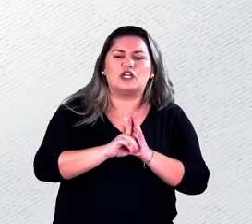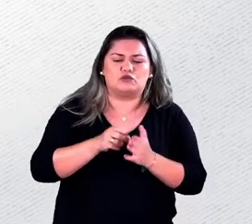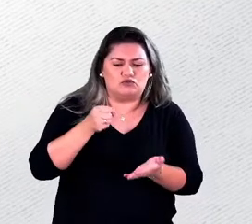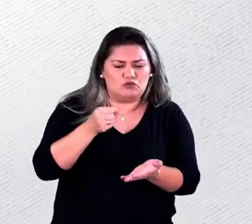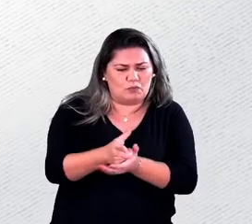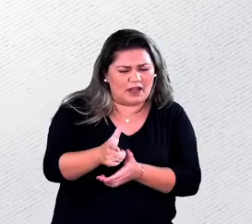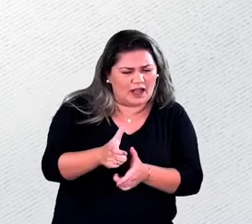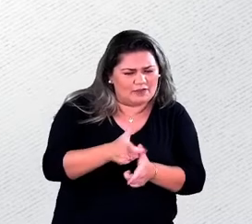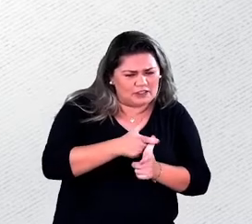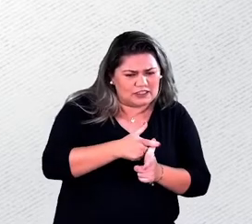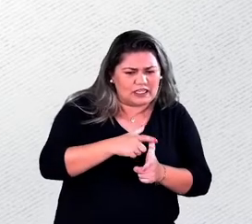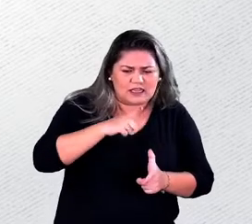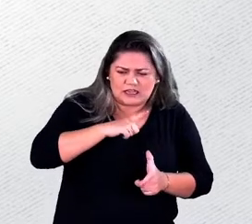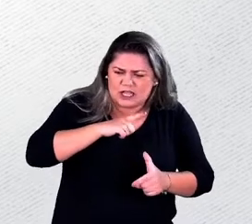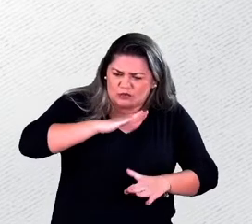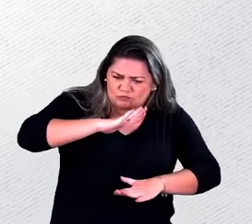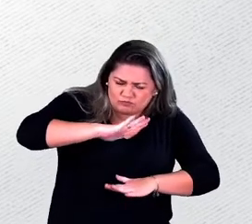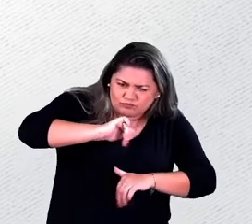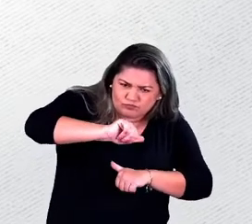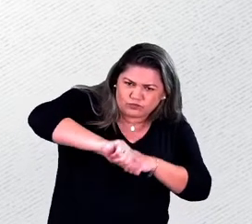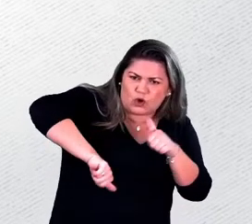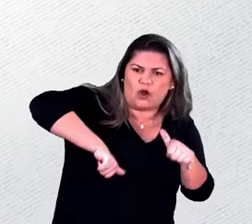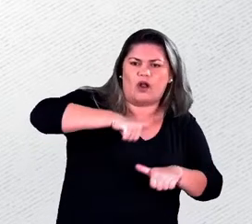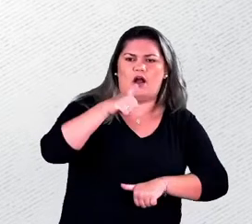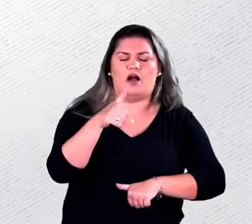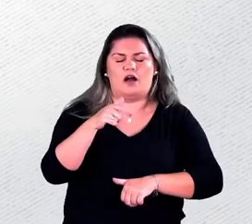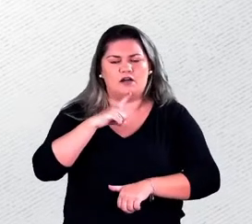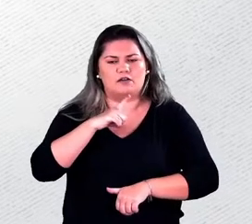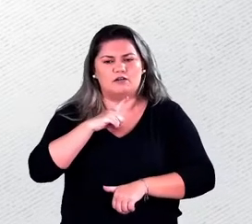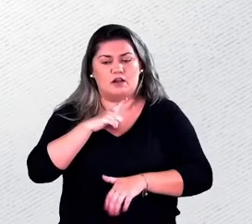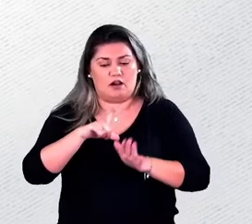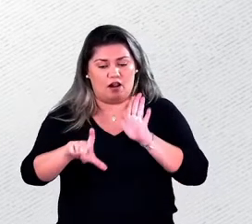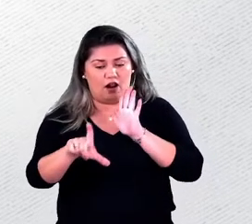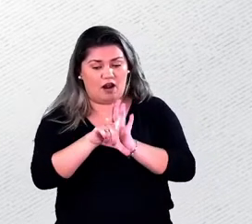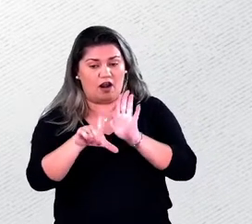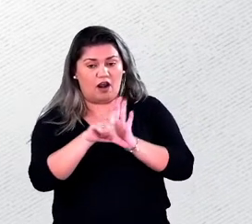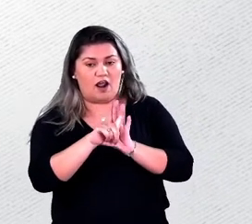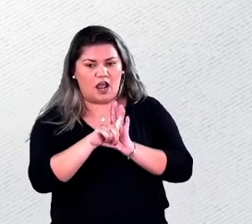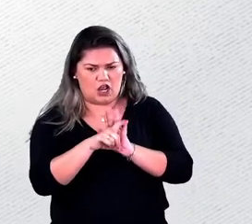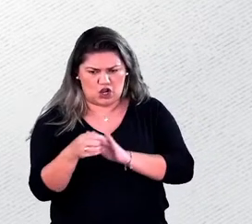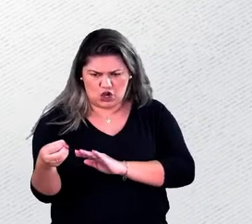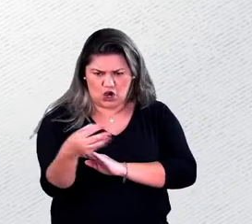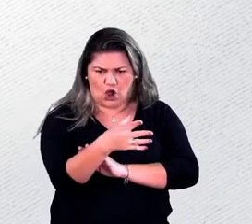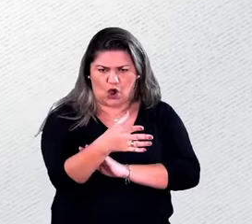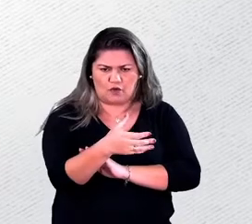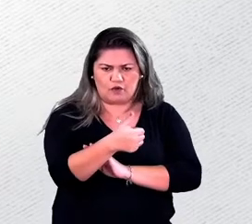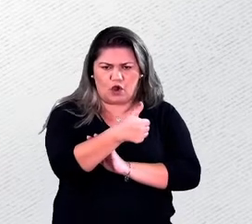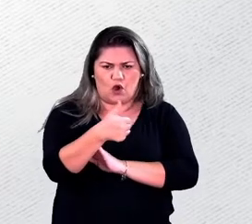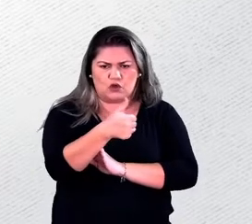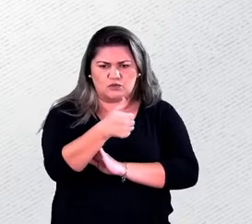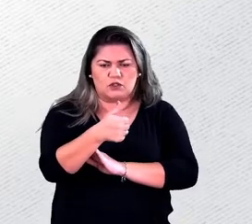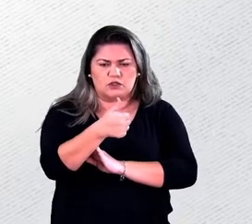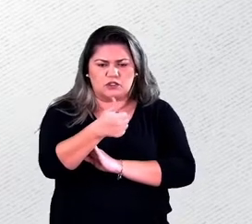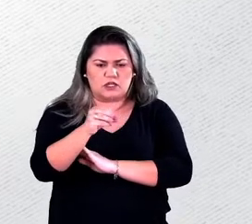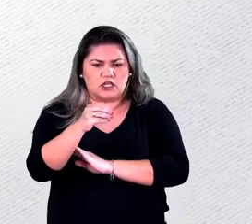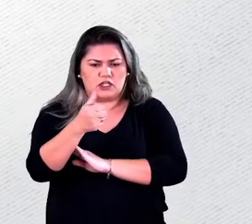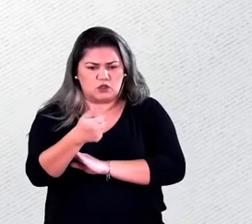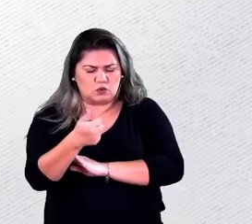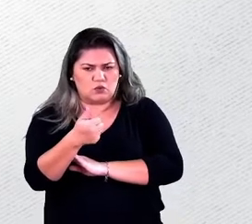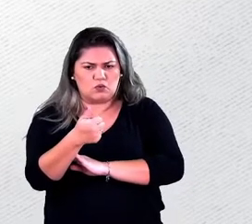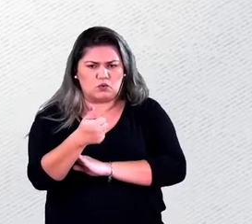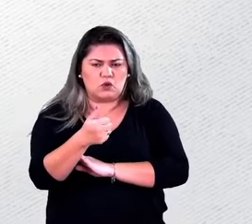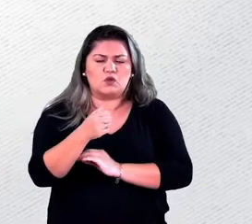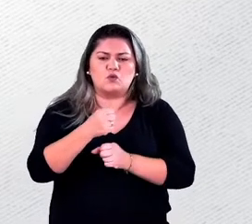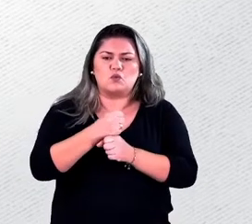passando por Profundas transformações né Nós temos uma lei é relativamente recente a lei 11.101 que é de 2005